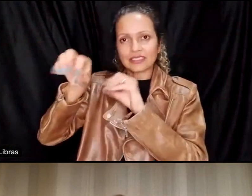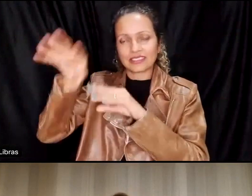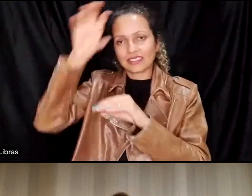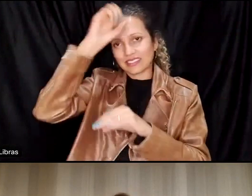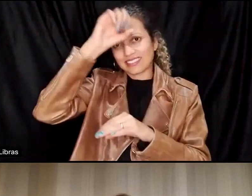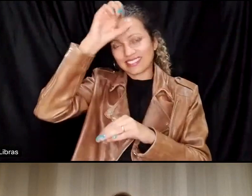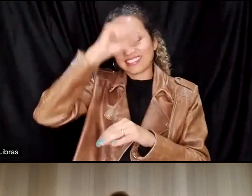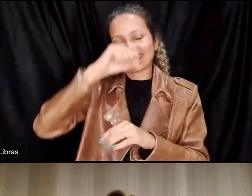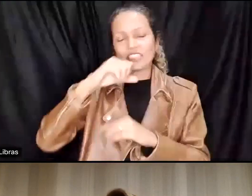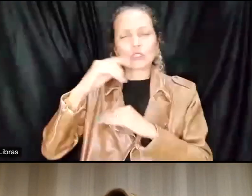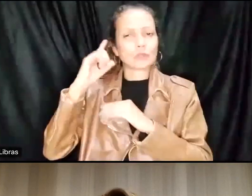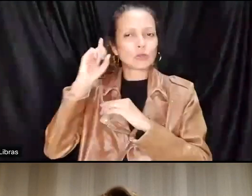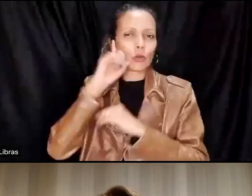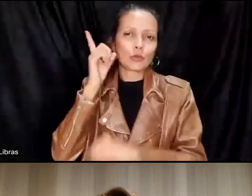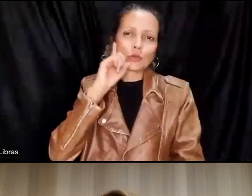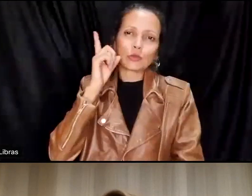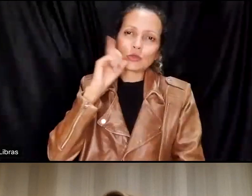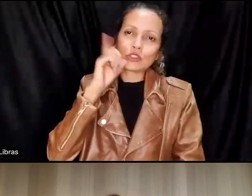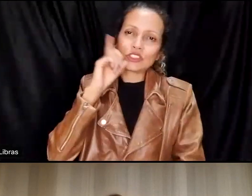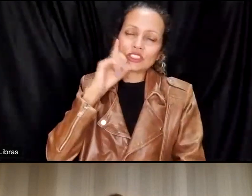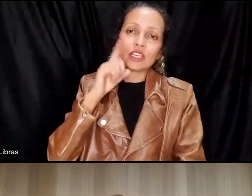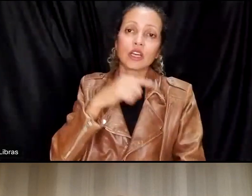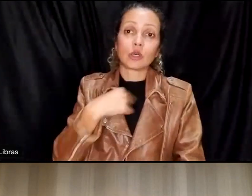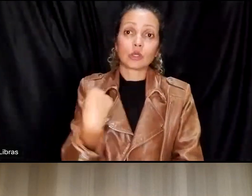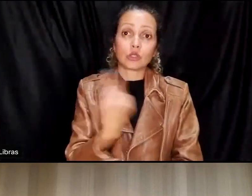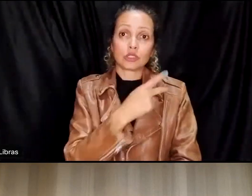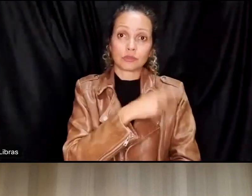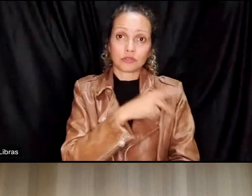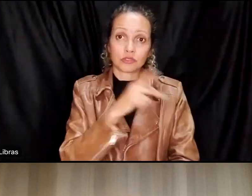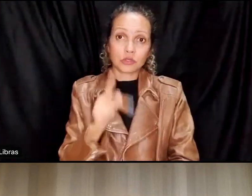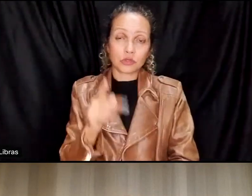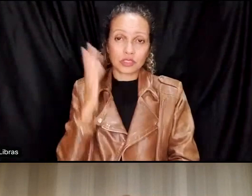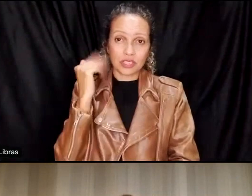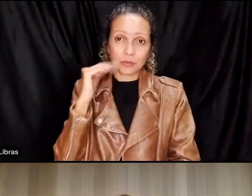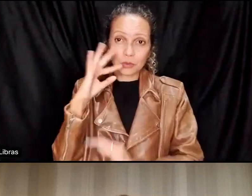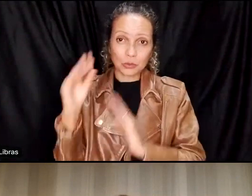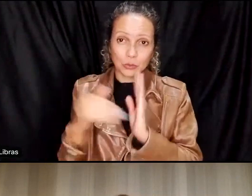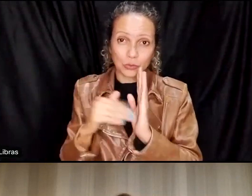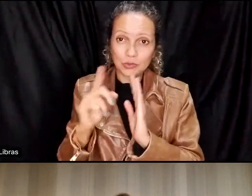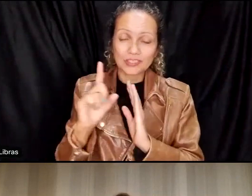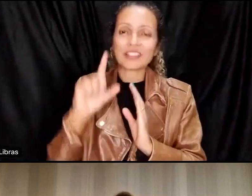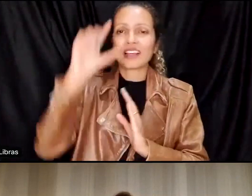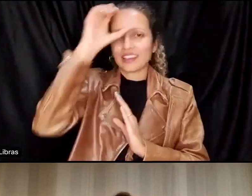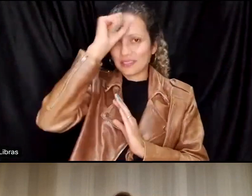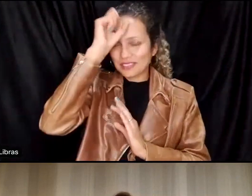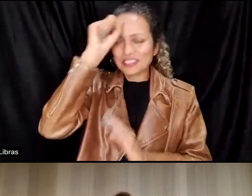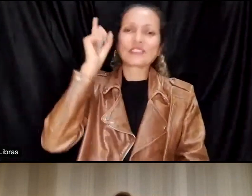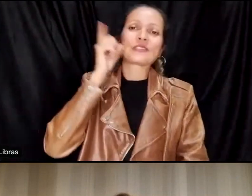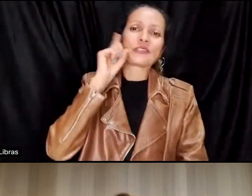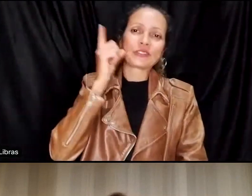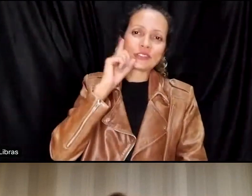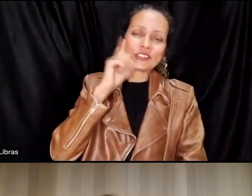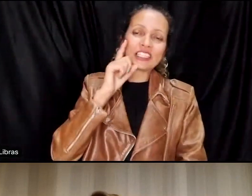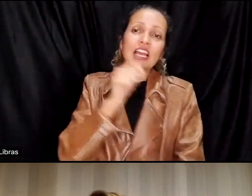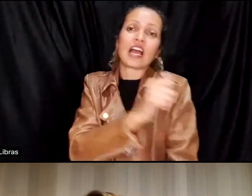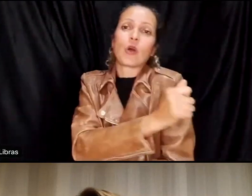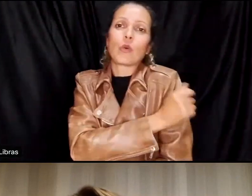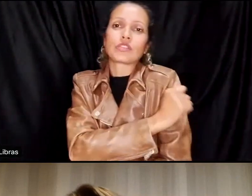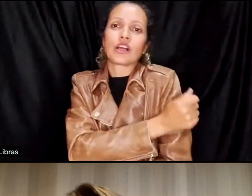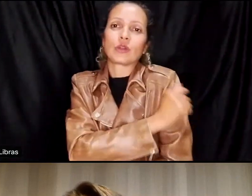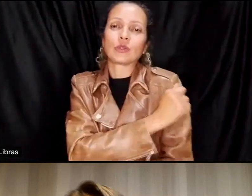a gente é professor, mas todo dia a gente aprende, né? Sim. São os alunos que nos ensinam todos os dias.